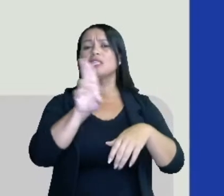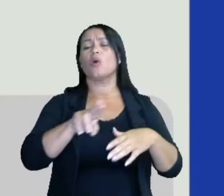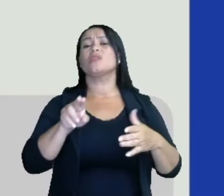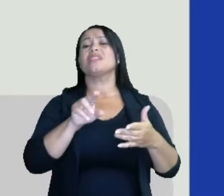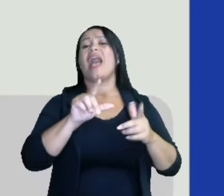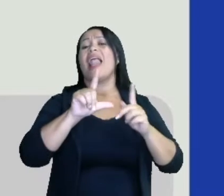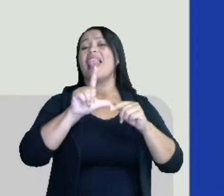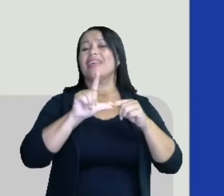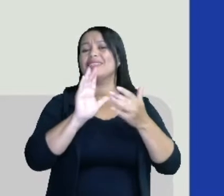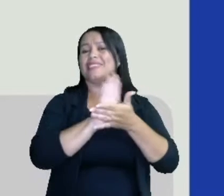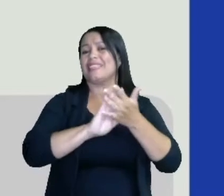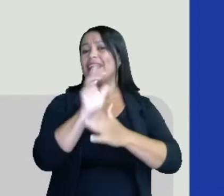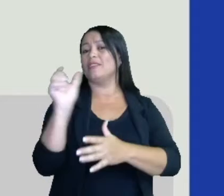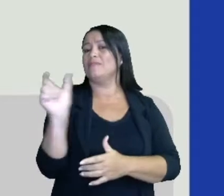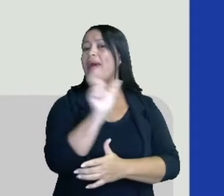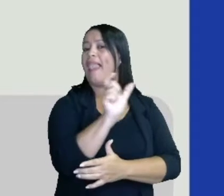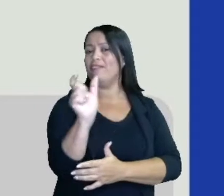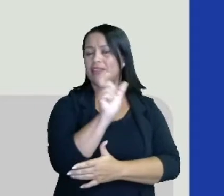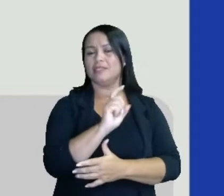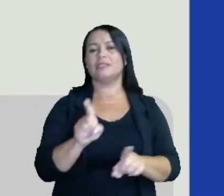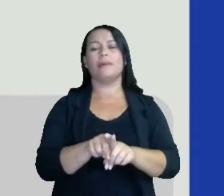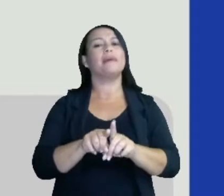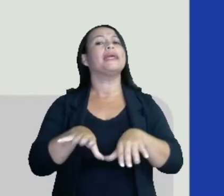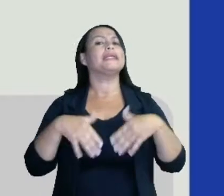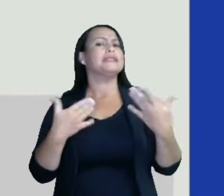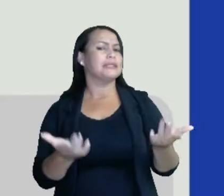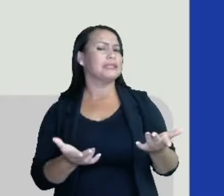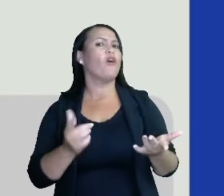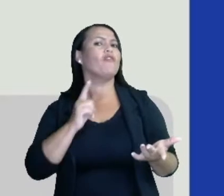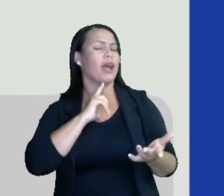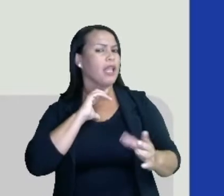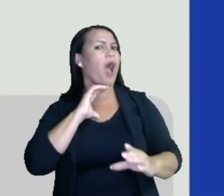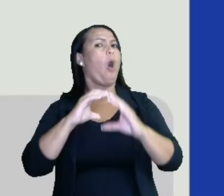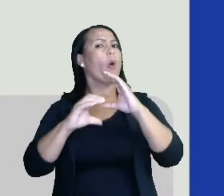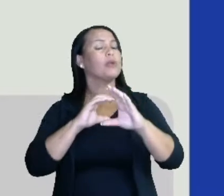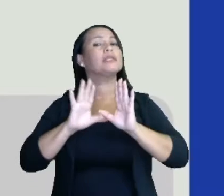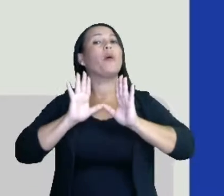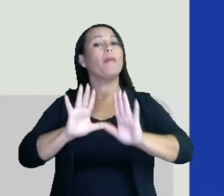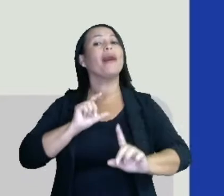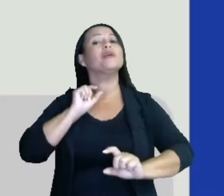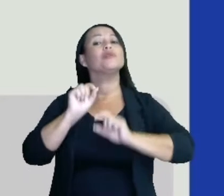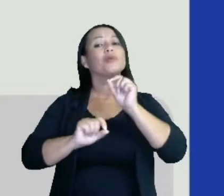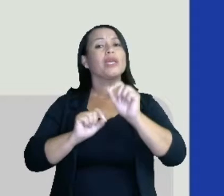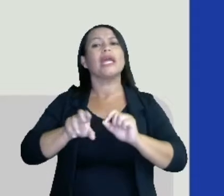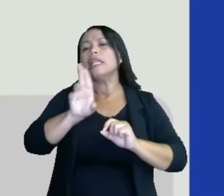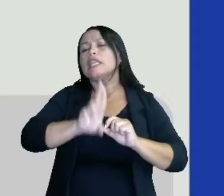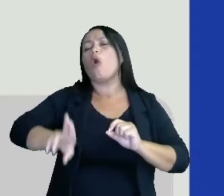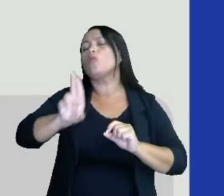ou palavras. Então, vai gerar uma comunicação ali, mas não